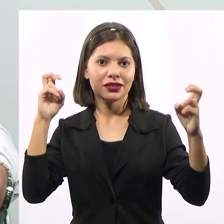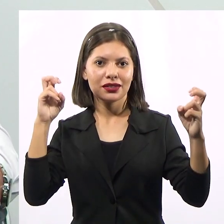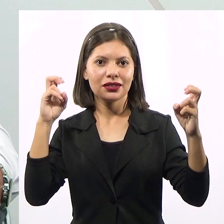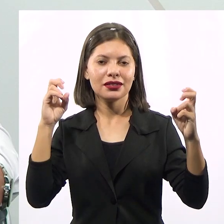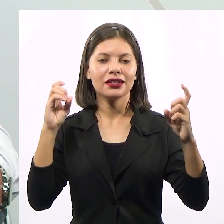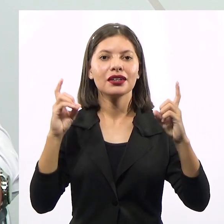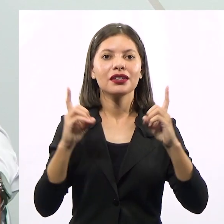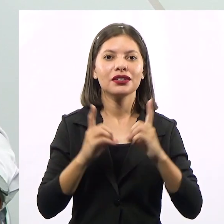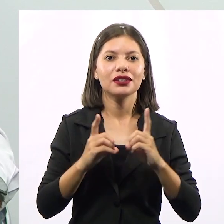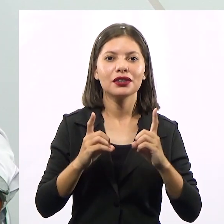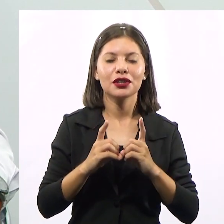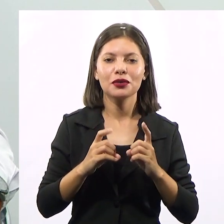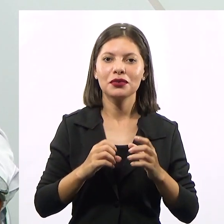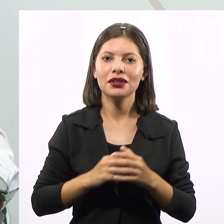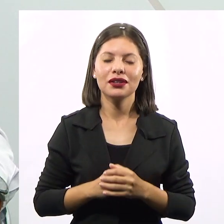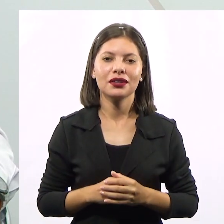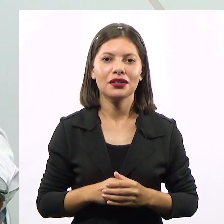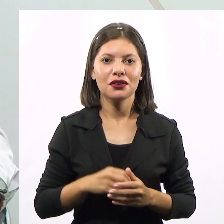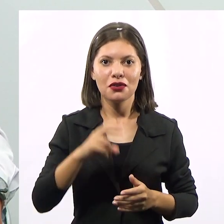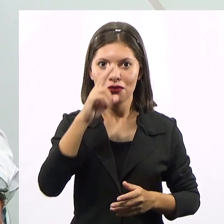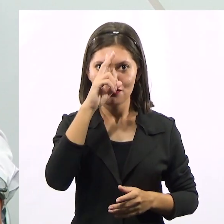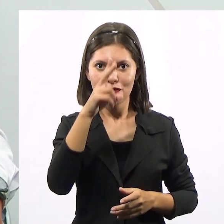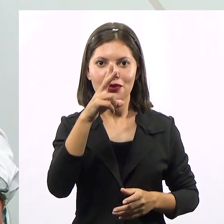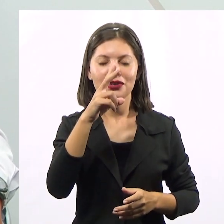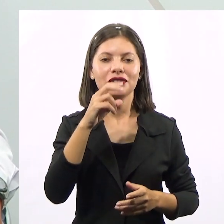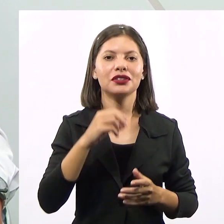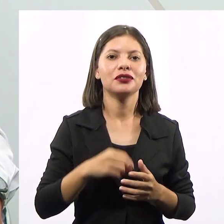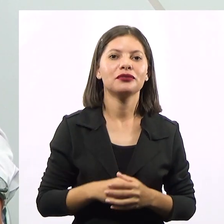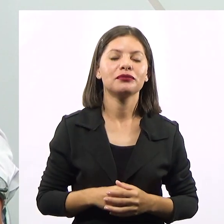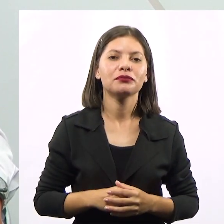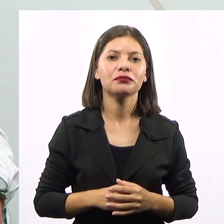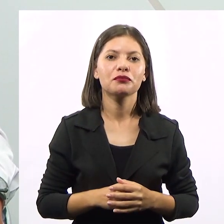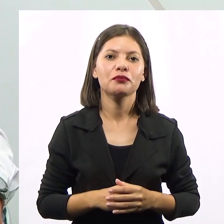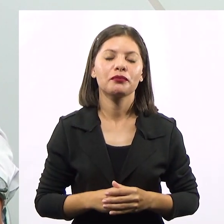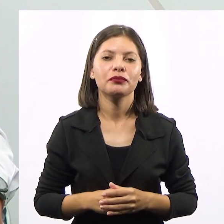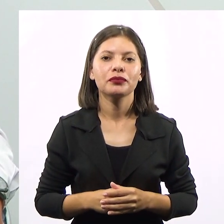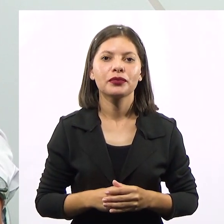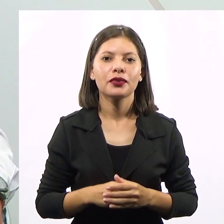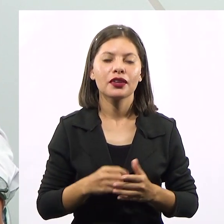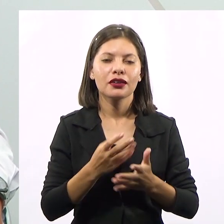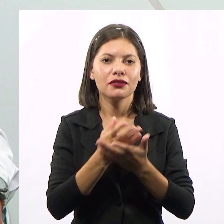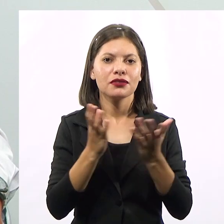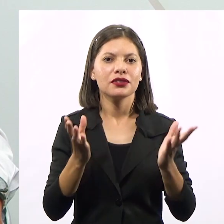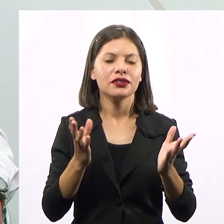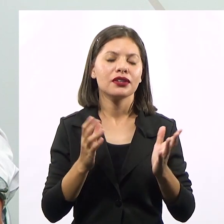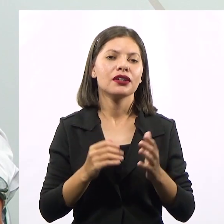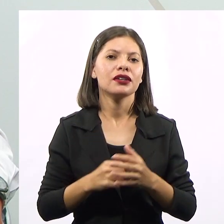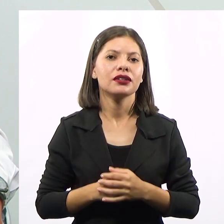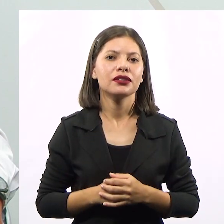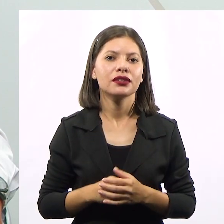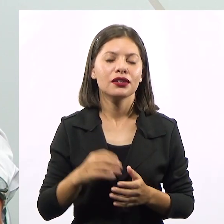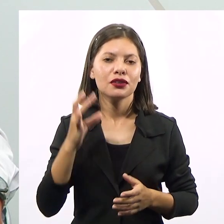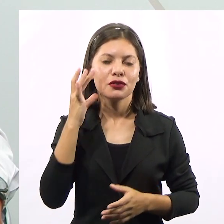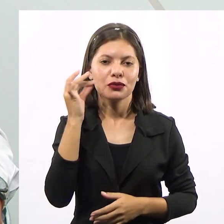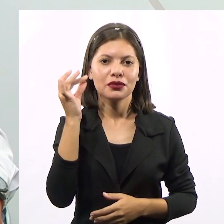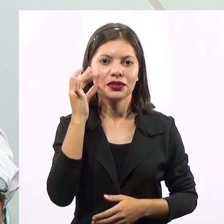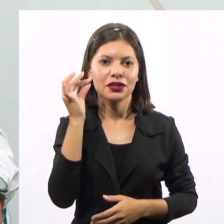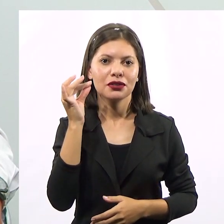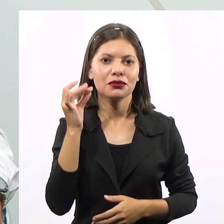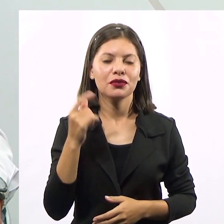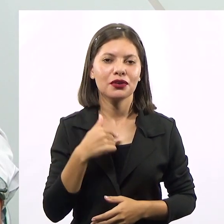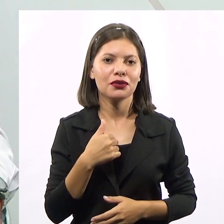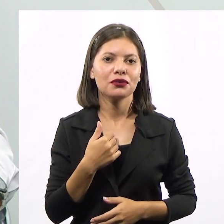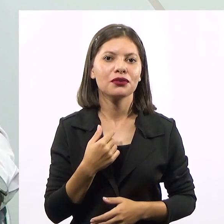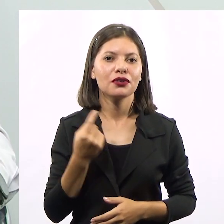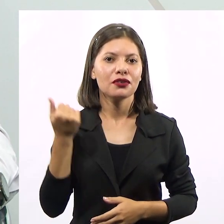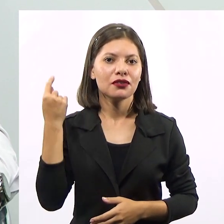mas que a gente tem uma dinâmica de trabalho muito intensa. Já falei para vocês na aula, né, no encontro